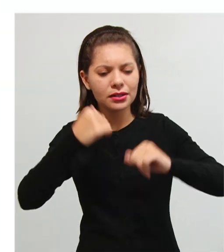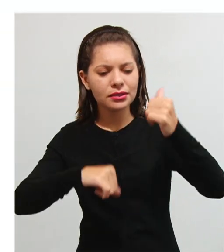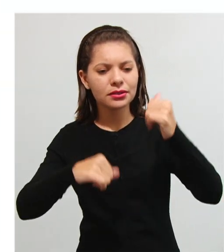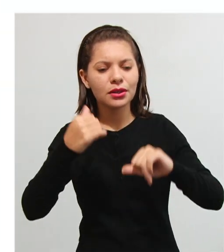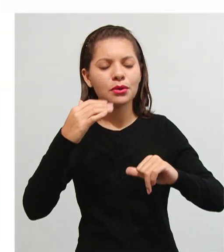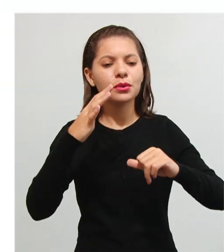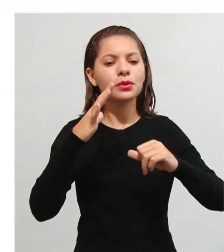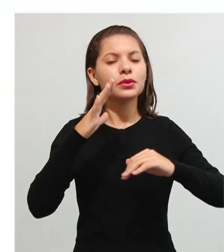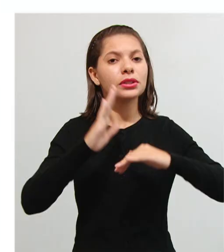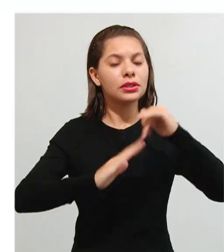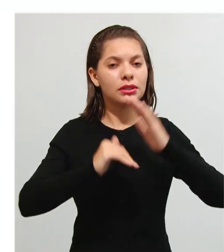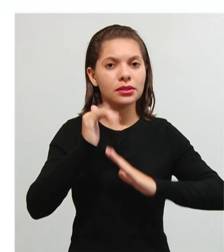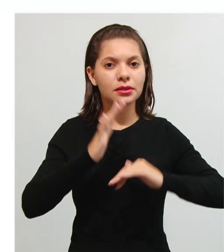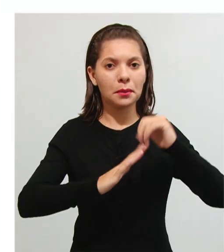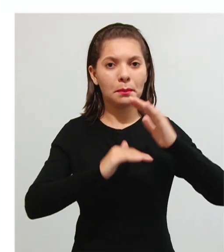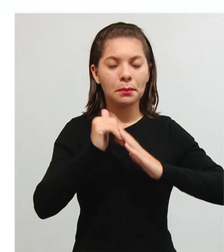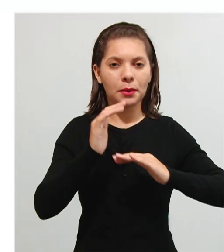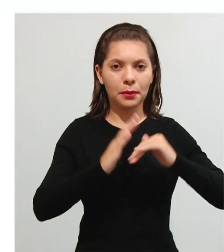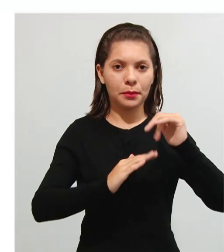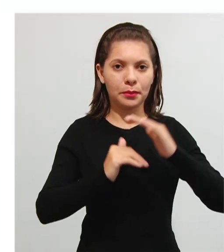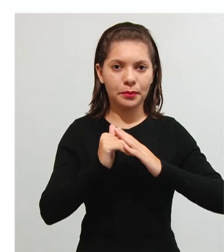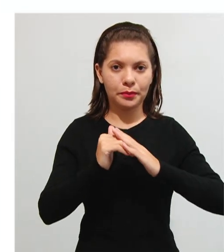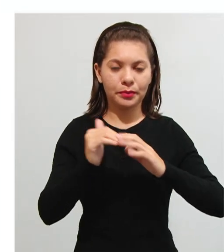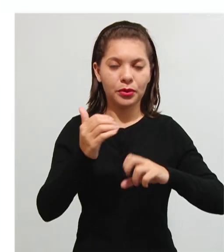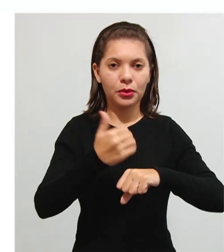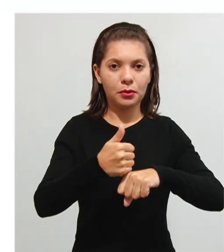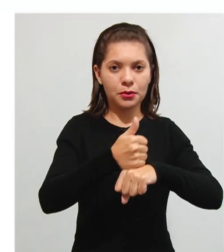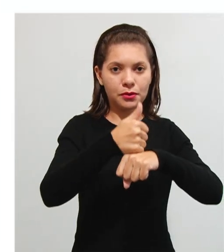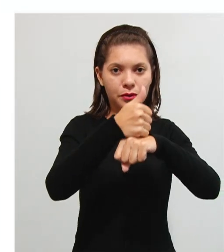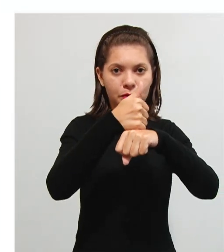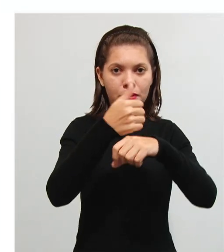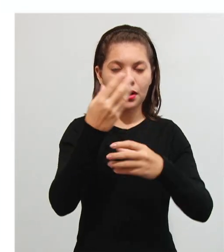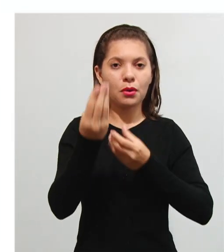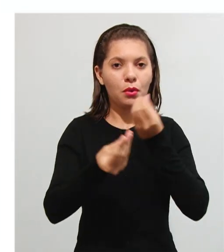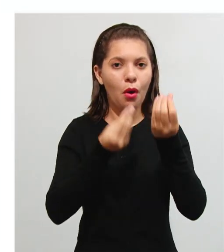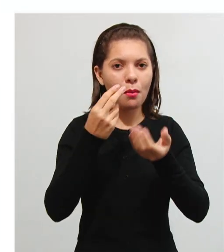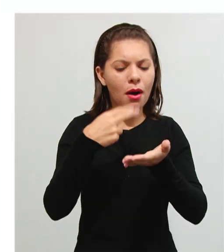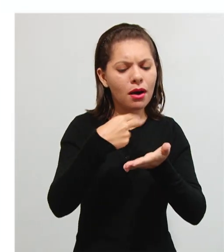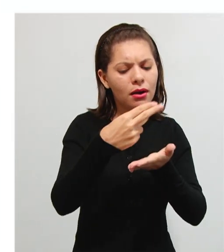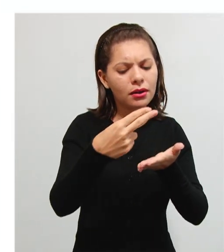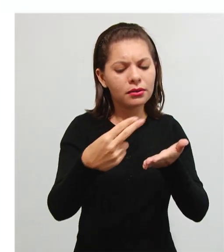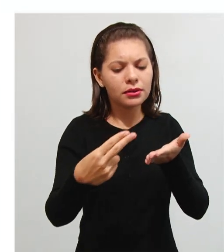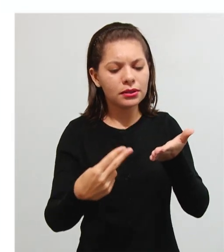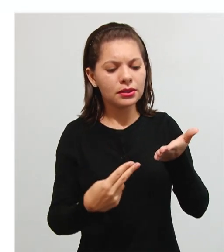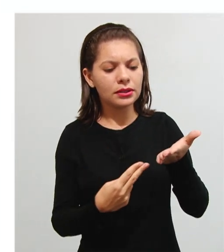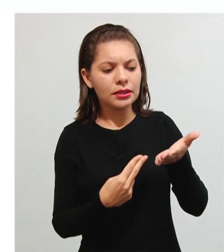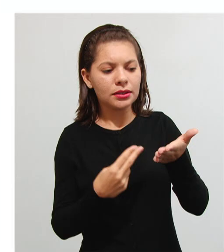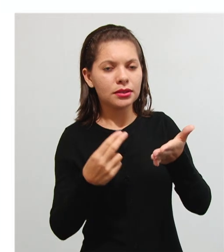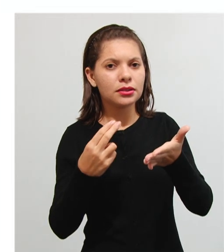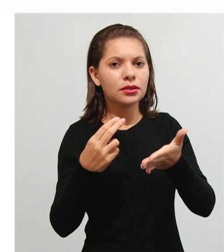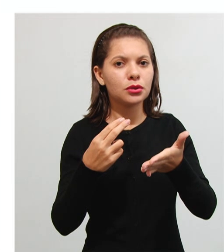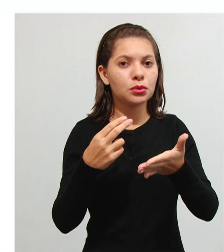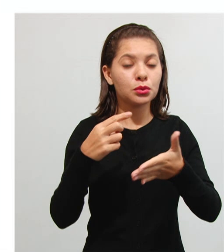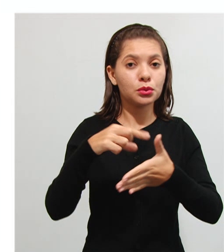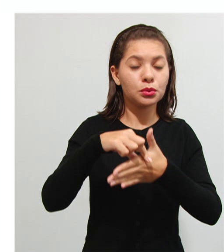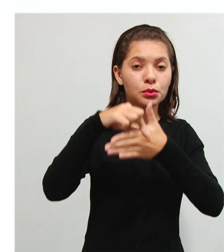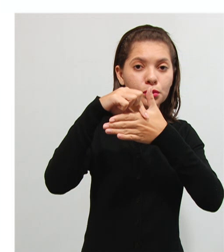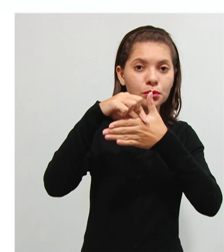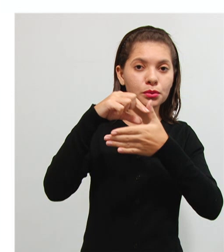apreciação do desempenho do profissional de acordo com o desenho do cargo esperado então